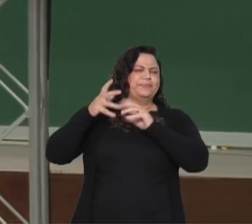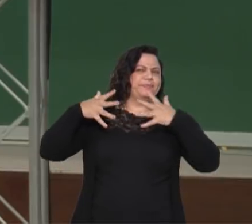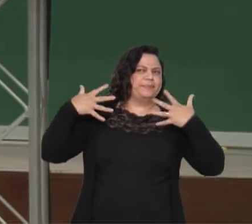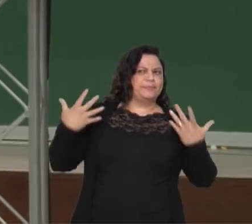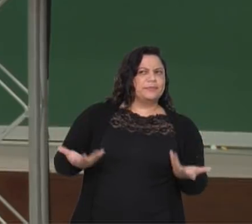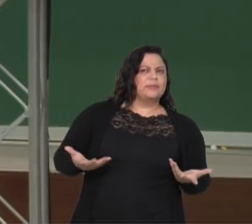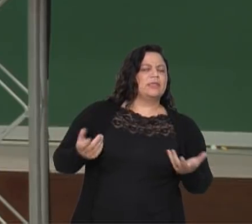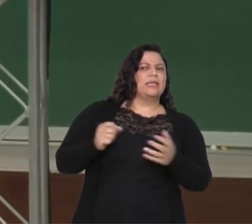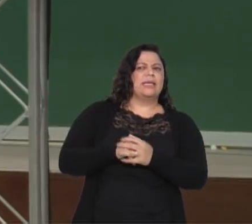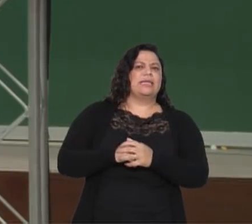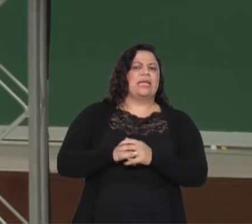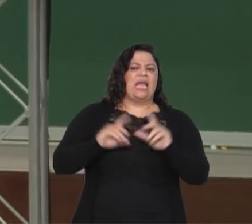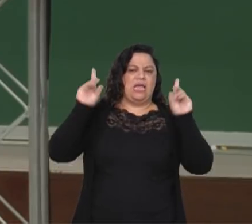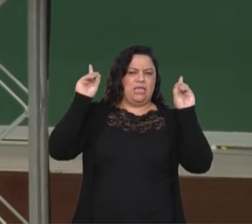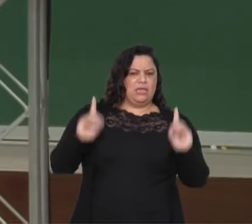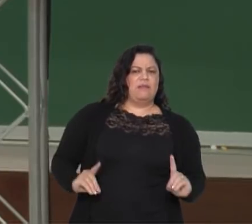maneira